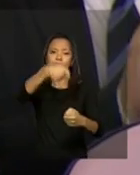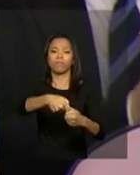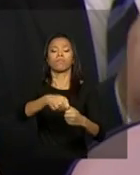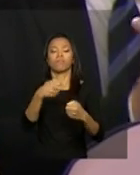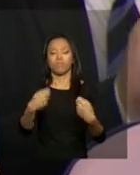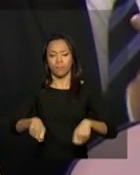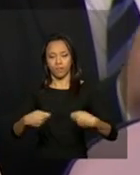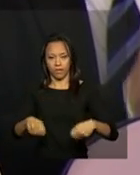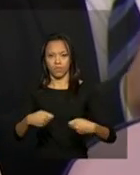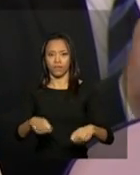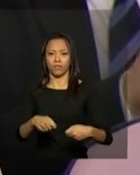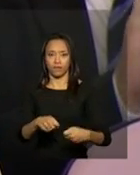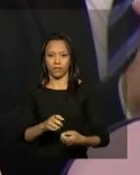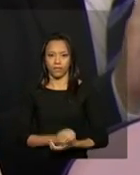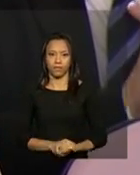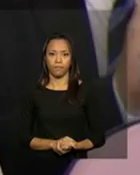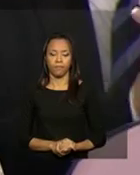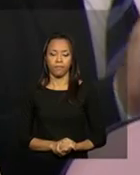E essa